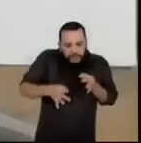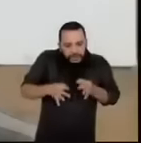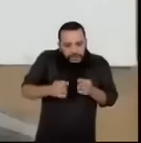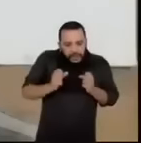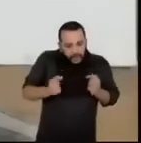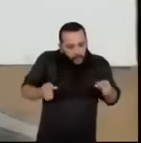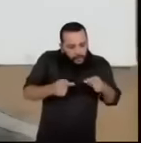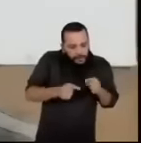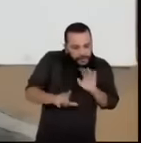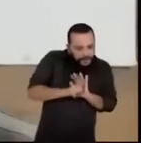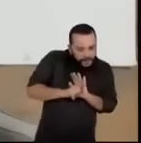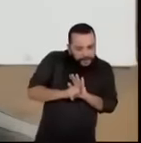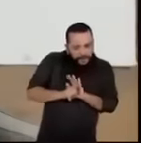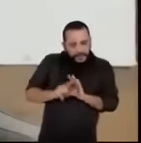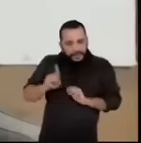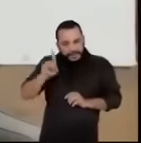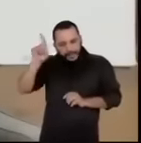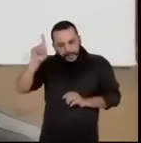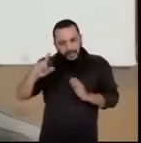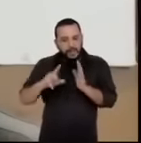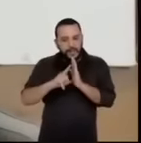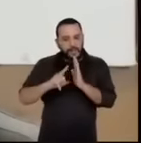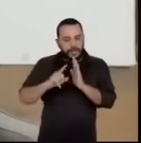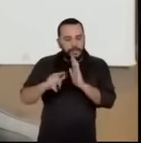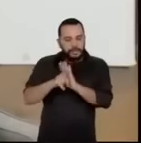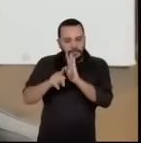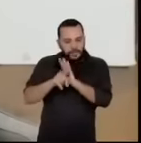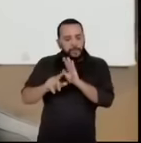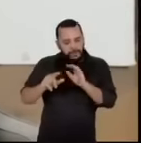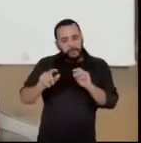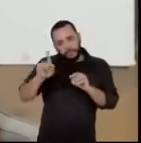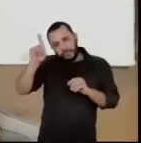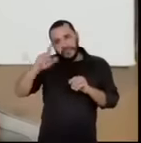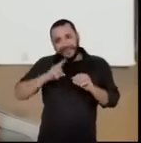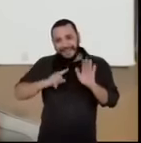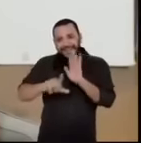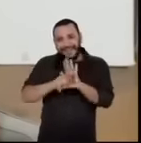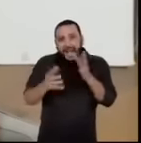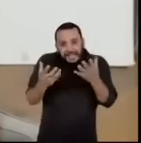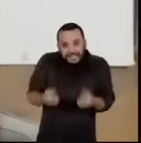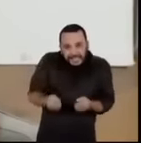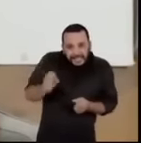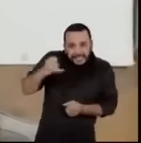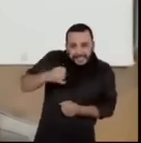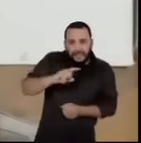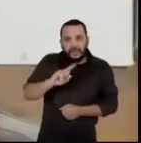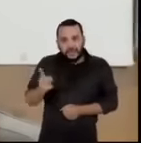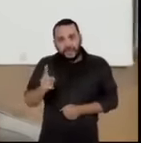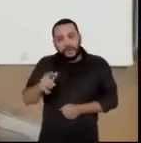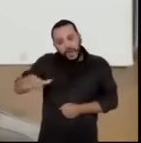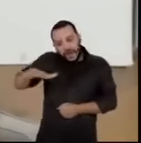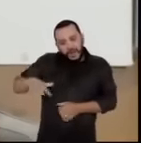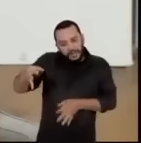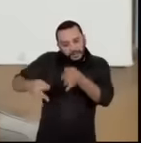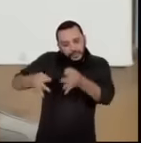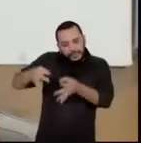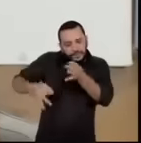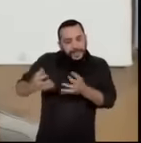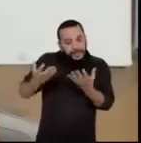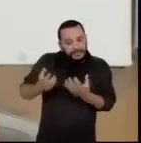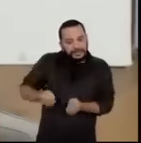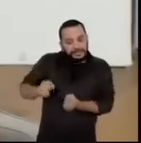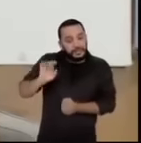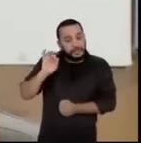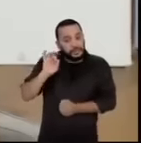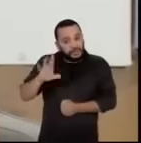A Casa Civil, no dia de hoje, analisou todas as hipóteses, inclusive havia uma opinião legal da assessoria jurídica que só, do ponto de vista